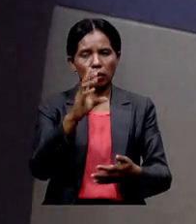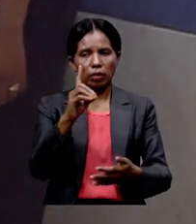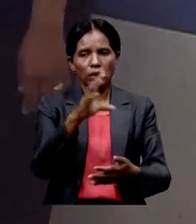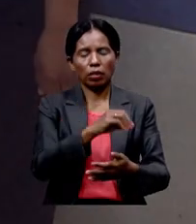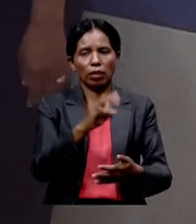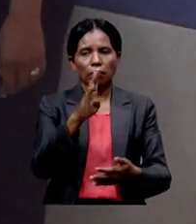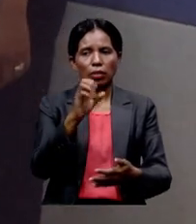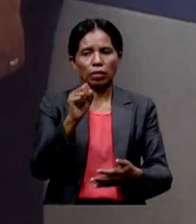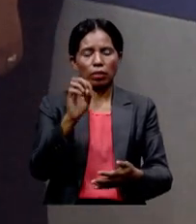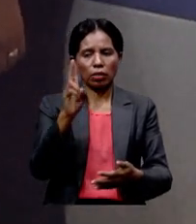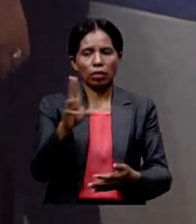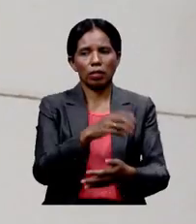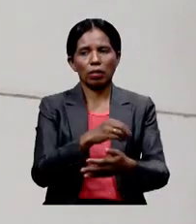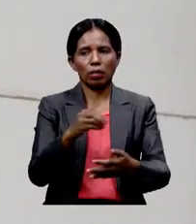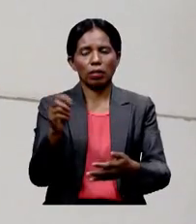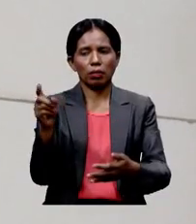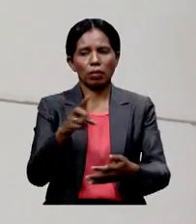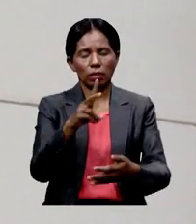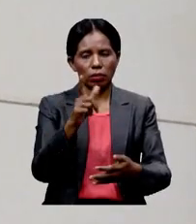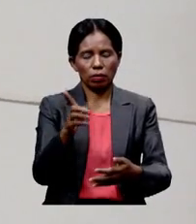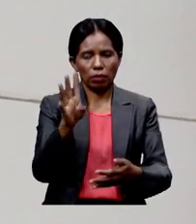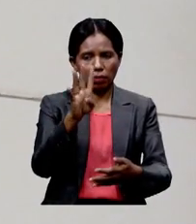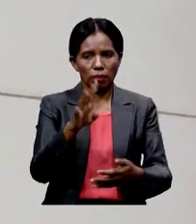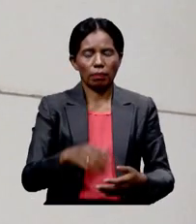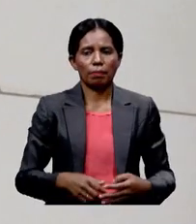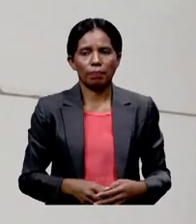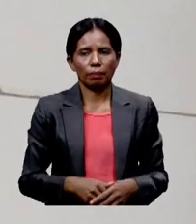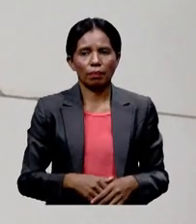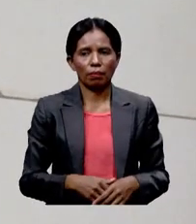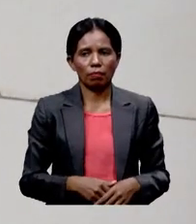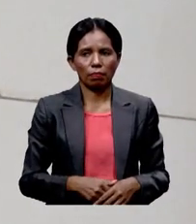SICD.BCU barra quarto barra Rio Roron Resenhat. Feliciano Venâncio Belo, Ziemen.